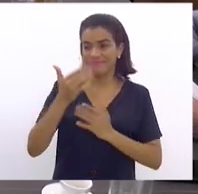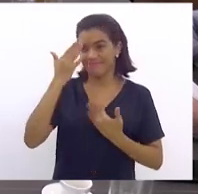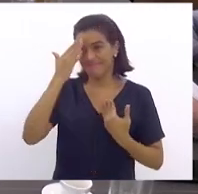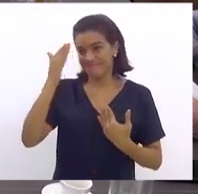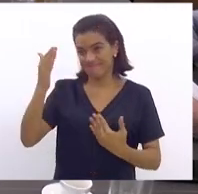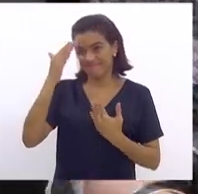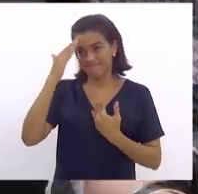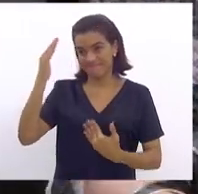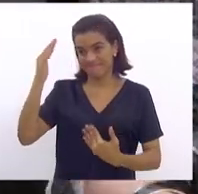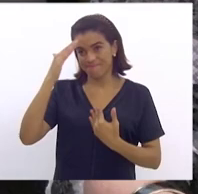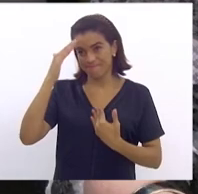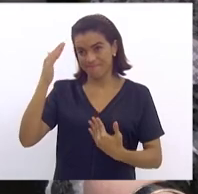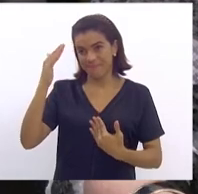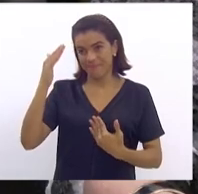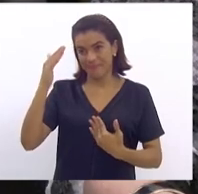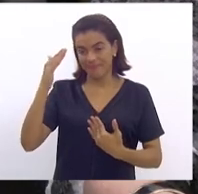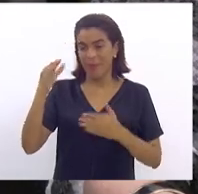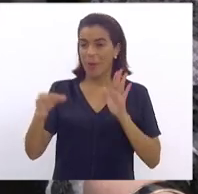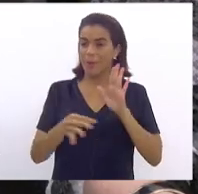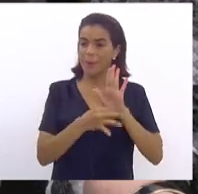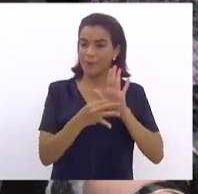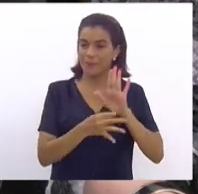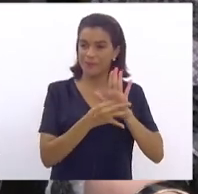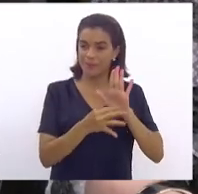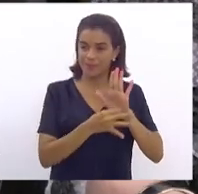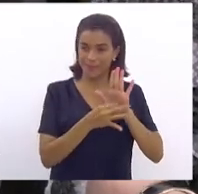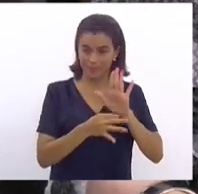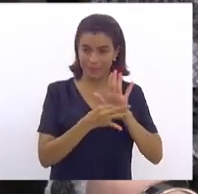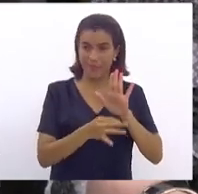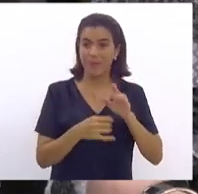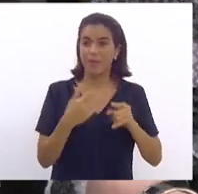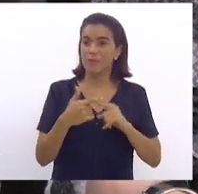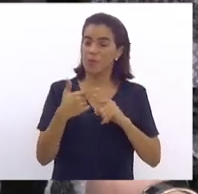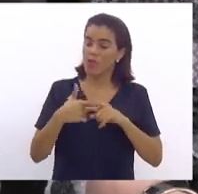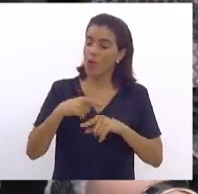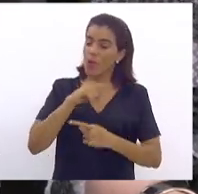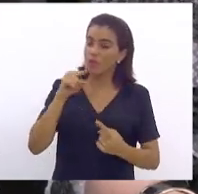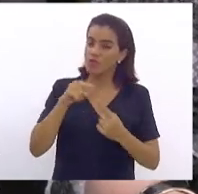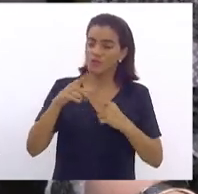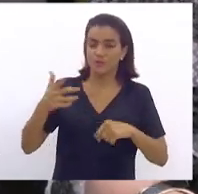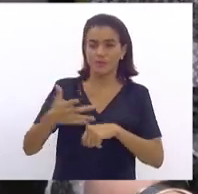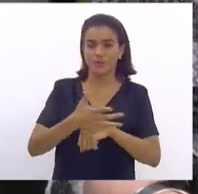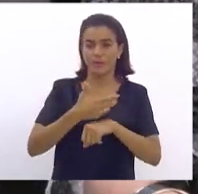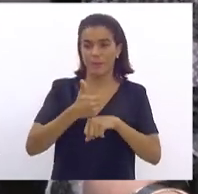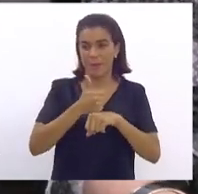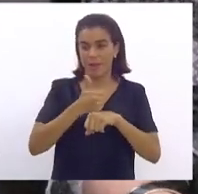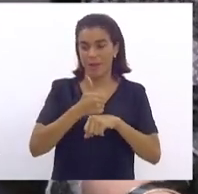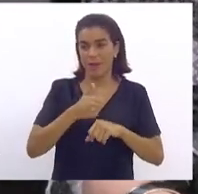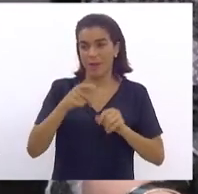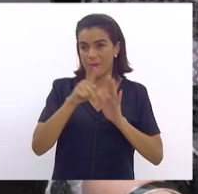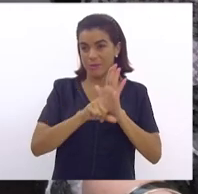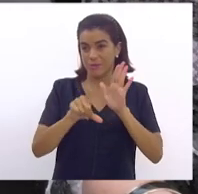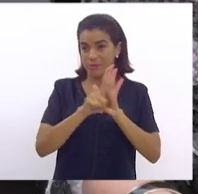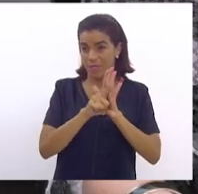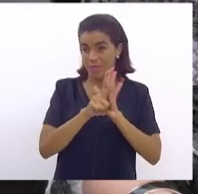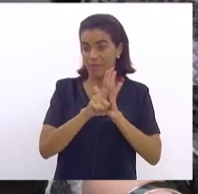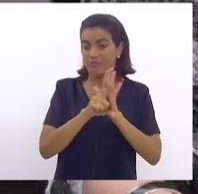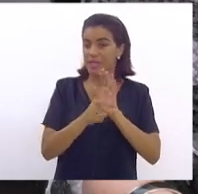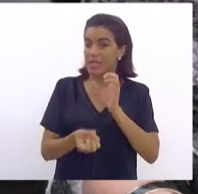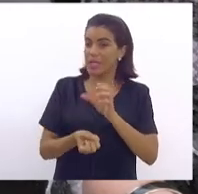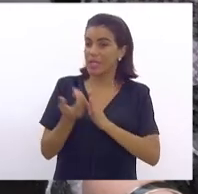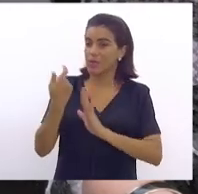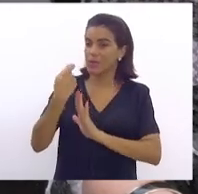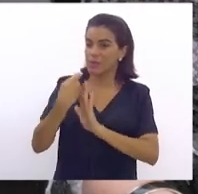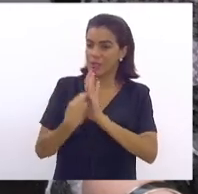aí ao parecer, naquilo, inclusive, que ele melhora o projeto, né, colocando aqui um